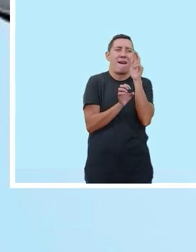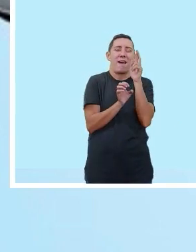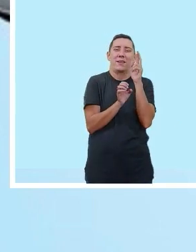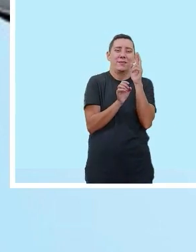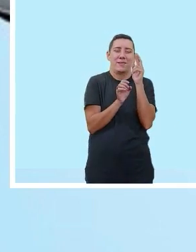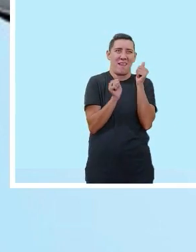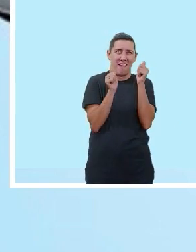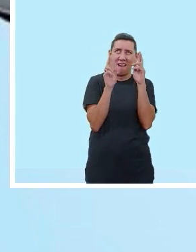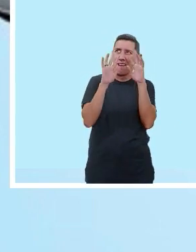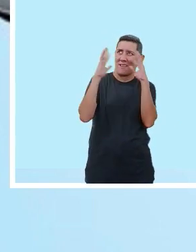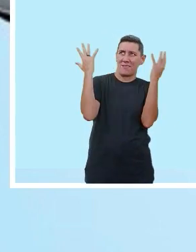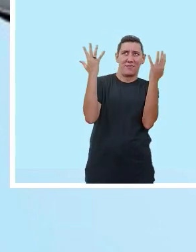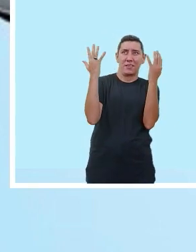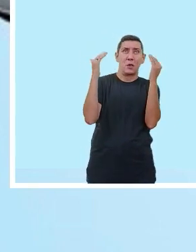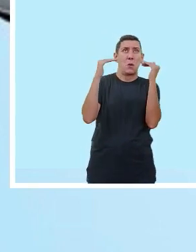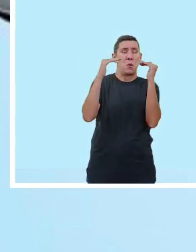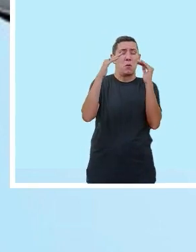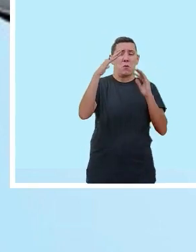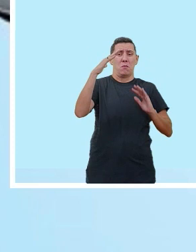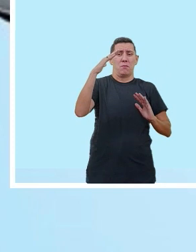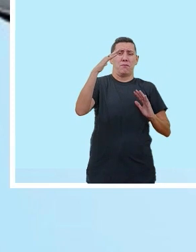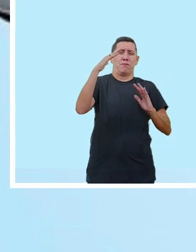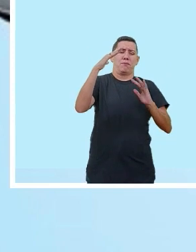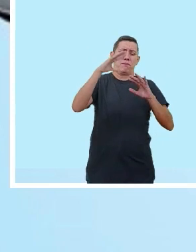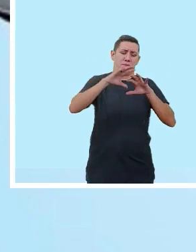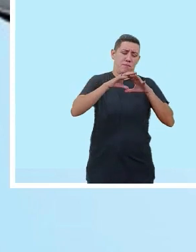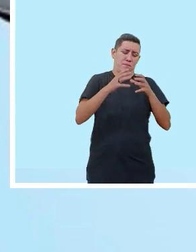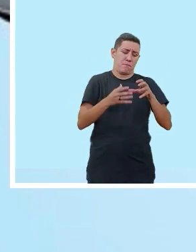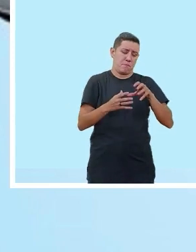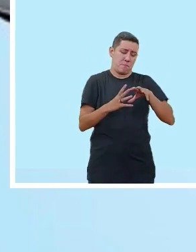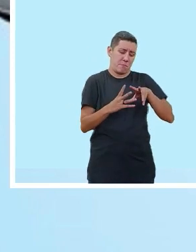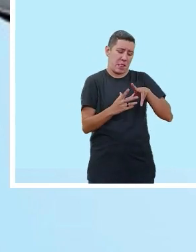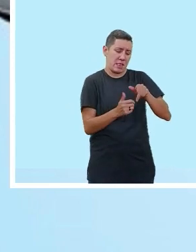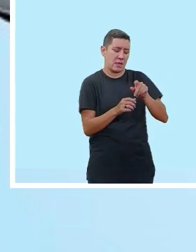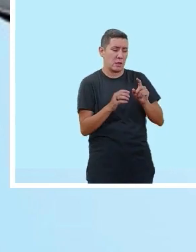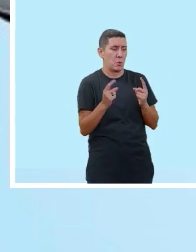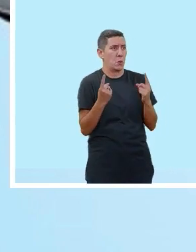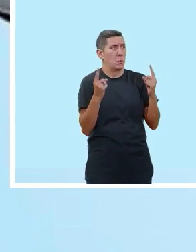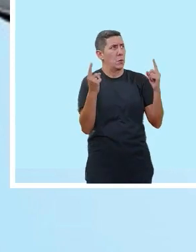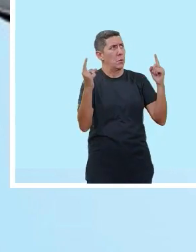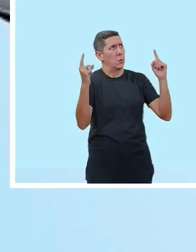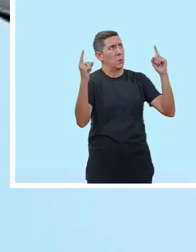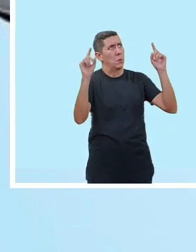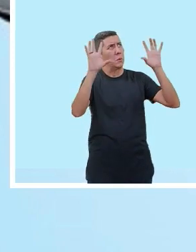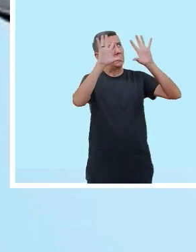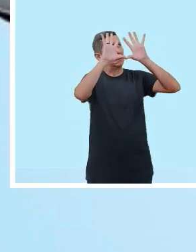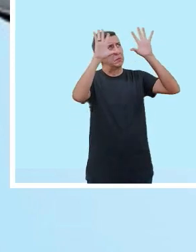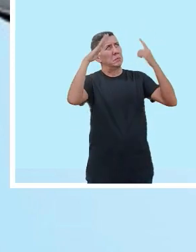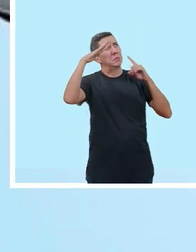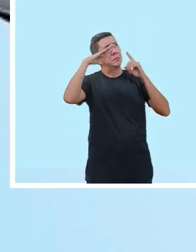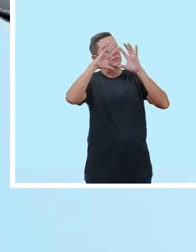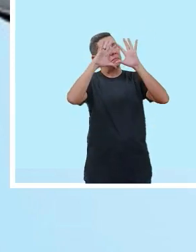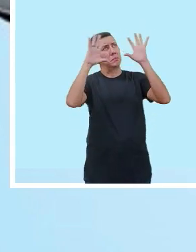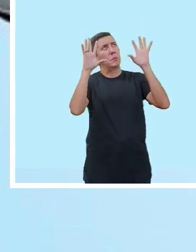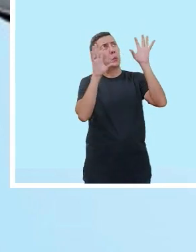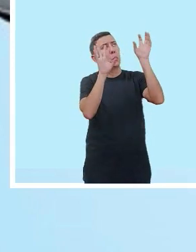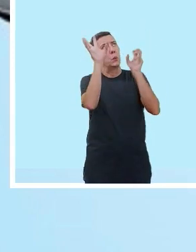da barreira da intermitência de geração dessas fontes e você tem uma